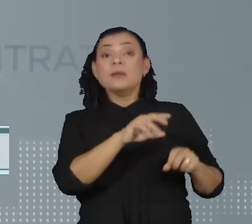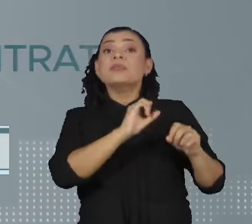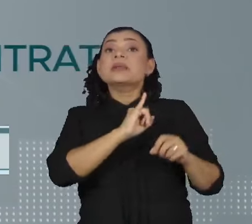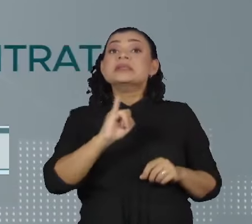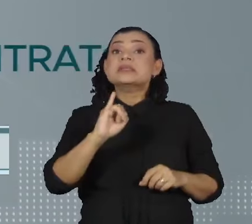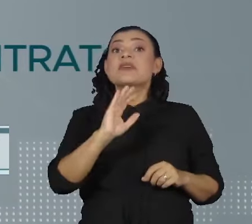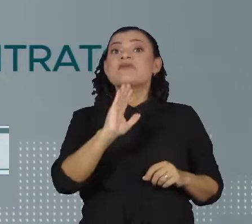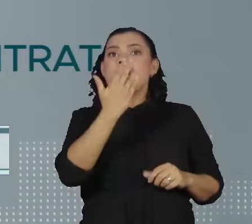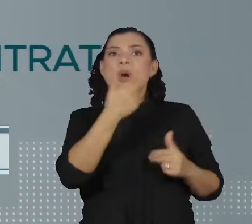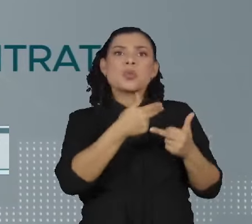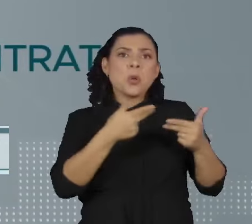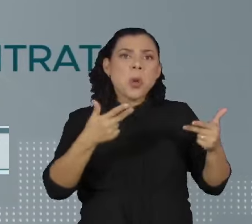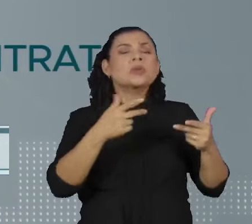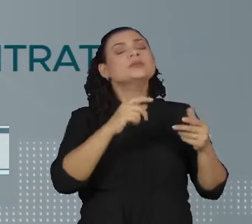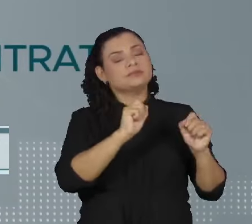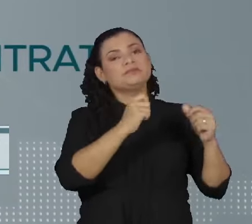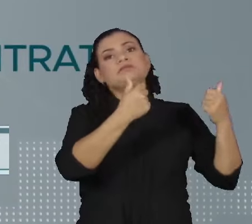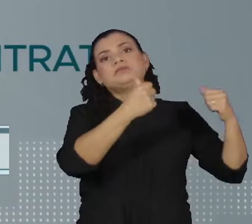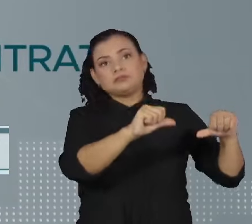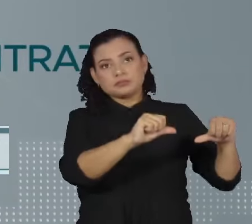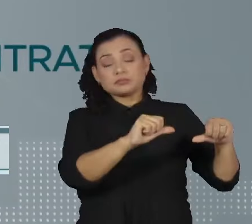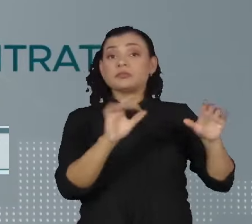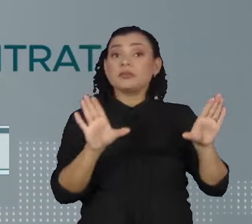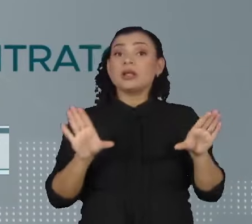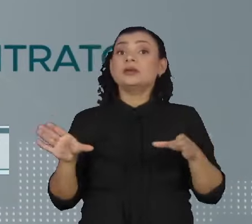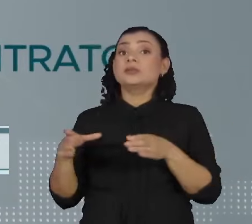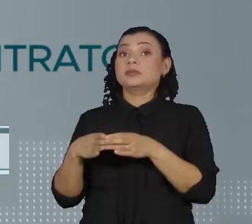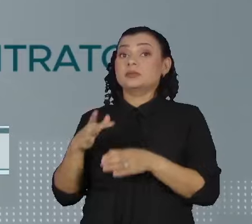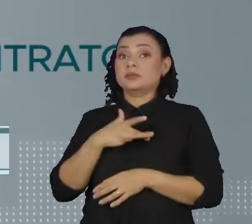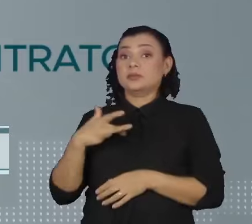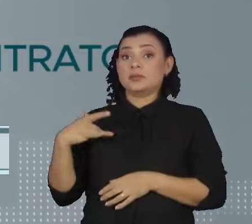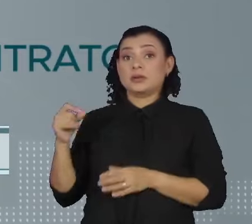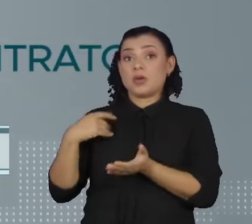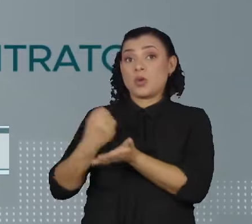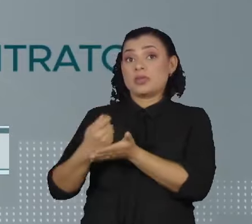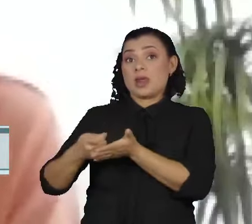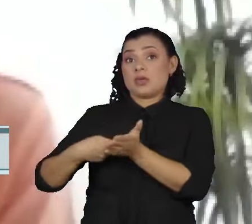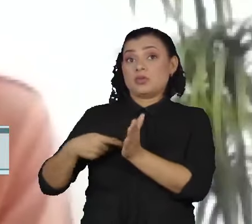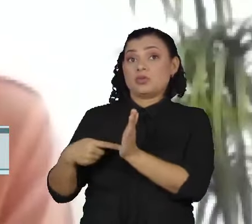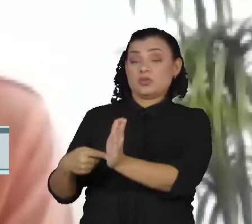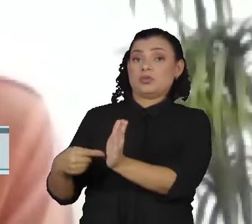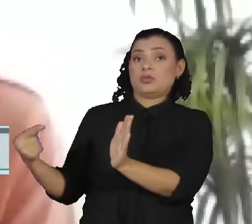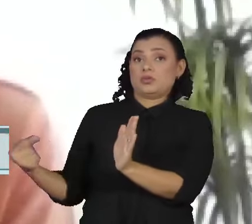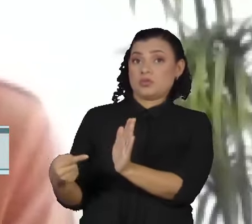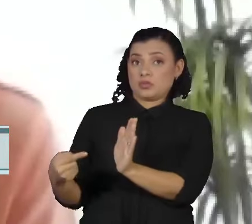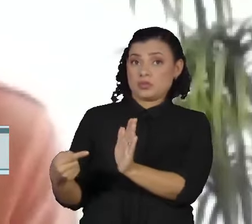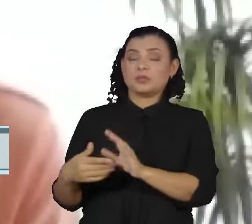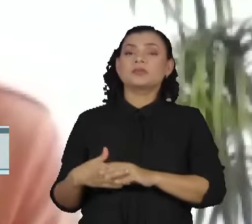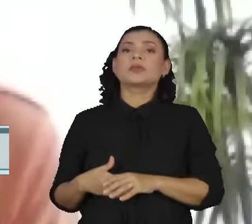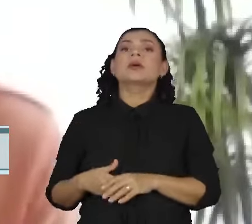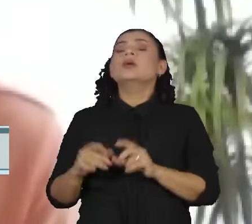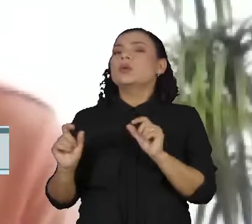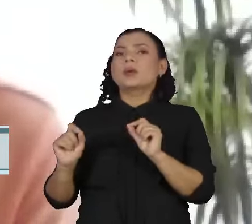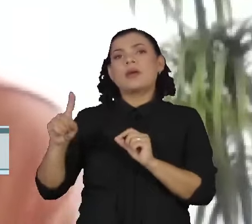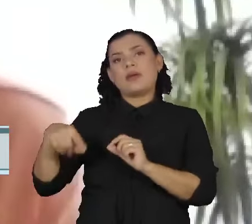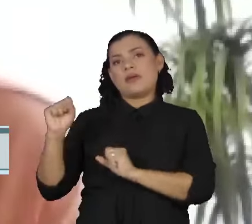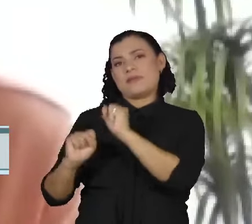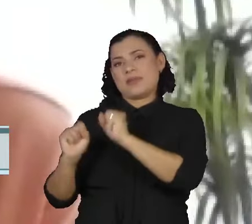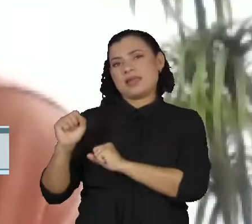do consumidor. Para os planos coletivos, vale o que está no contrato. Para os planos coletivos, existe